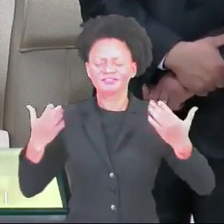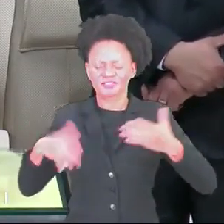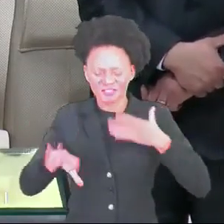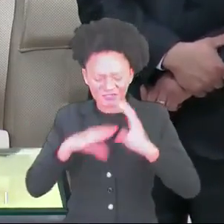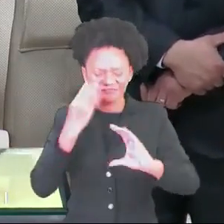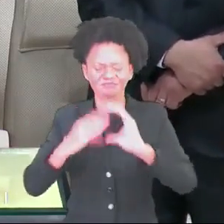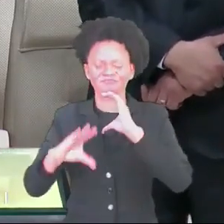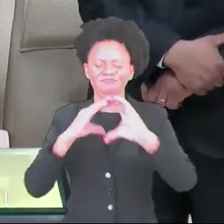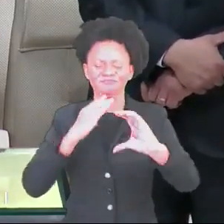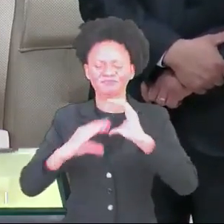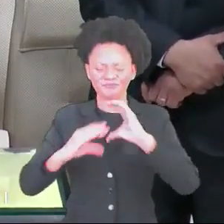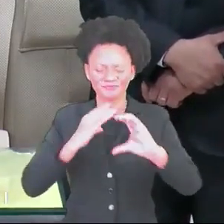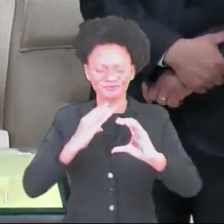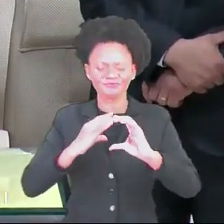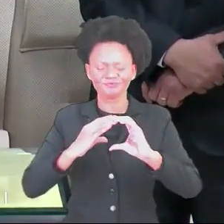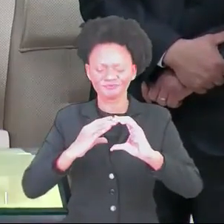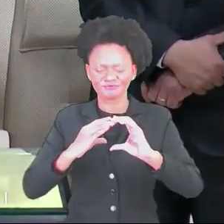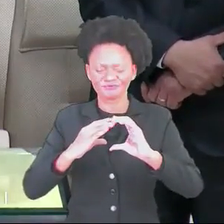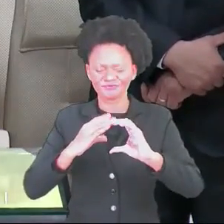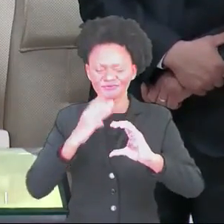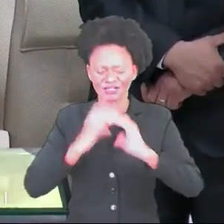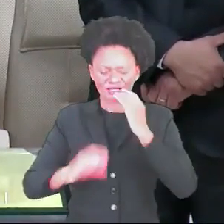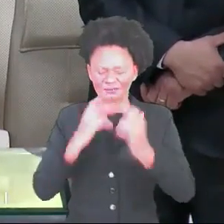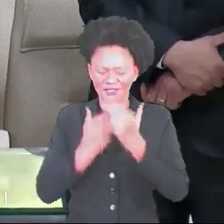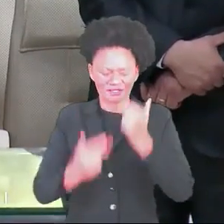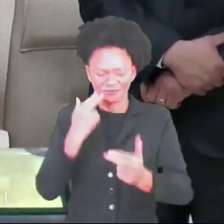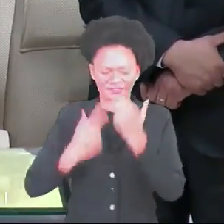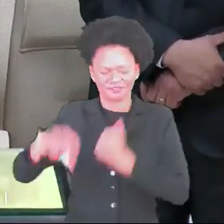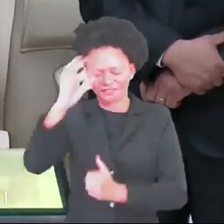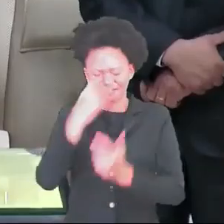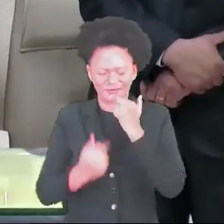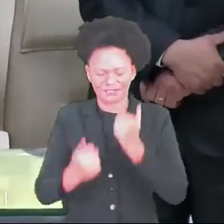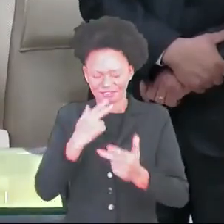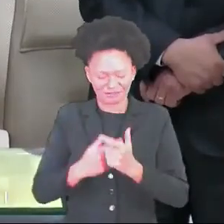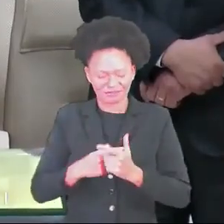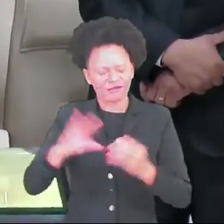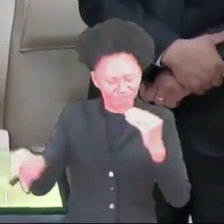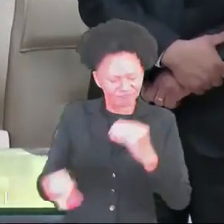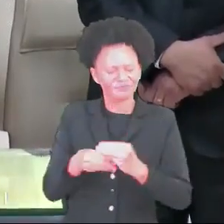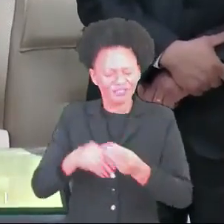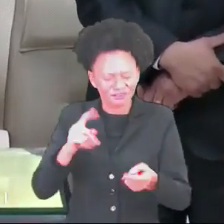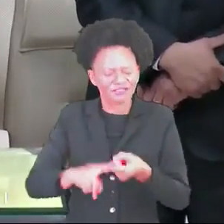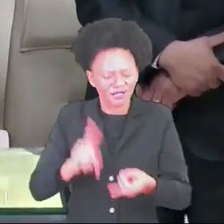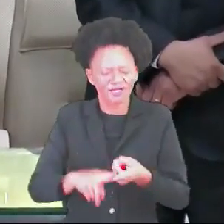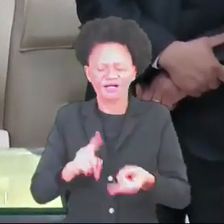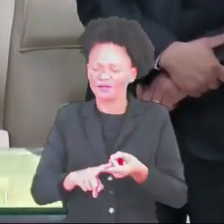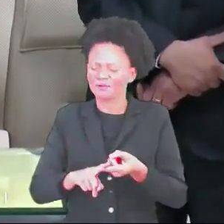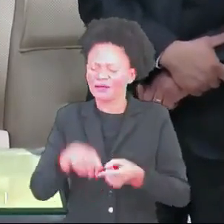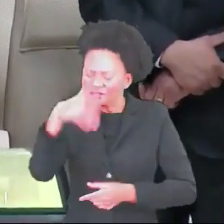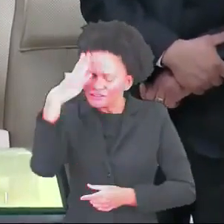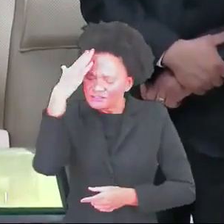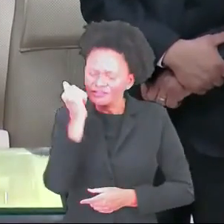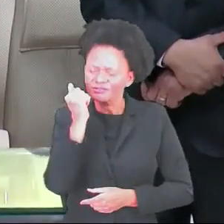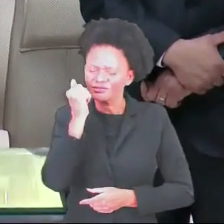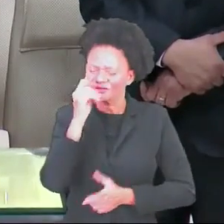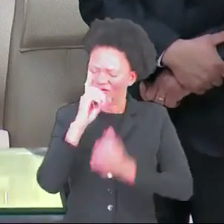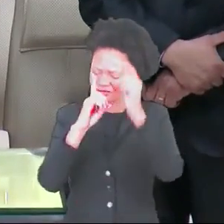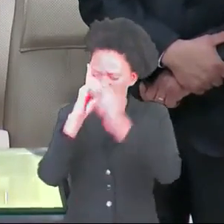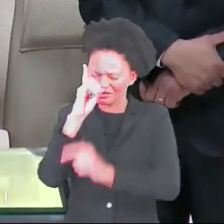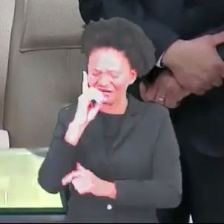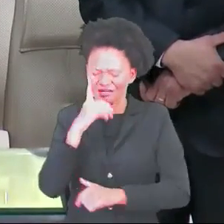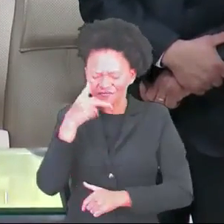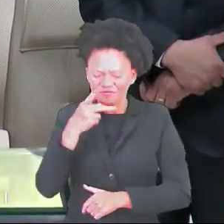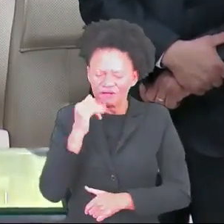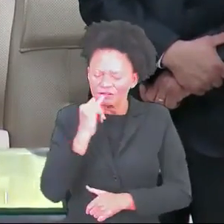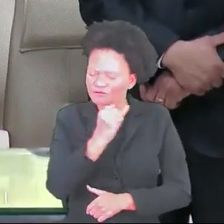cante. É cantar abaixando a e ainda mais, para saberes que sou eu que falo